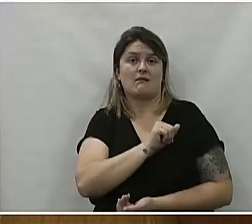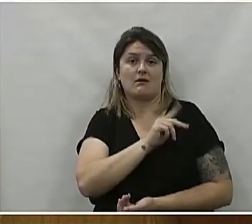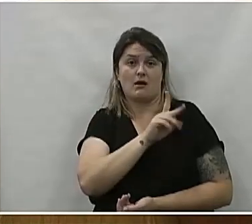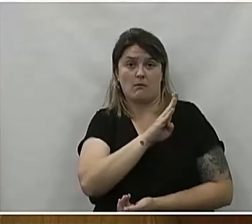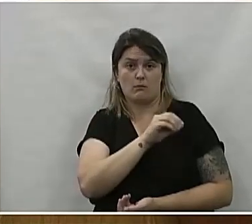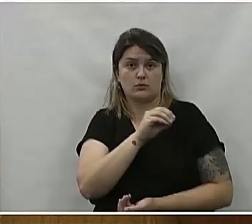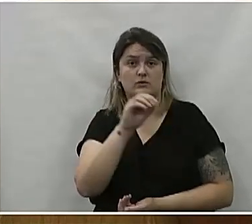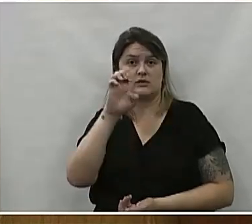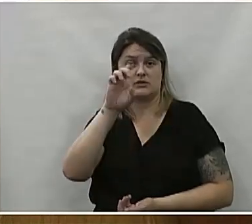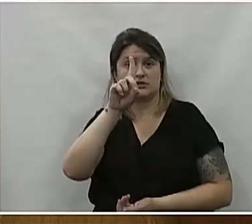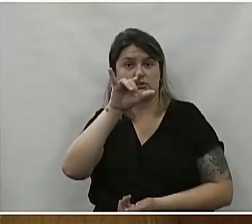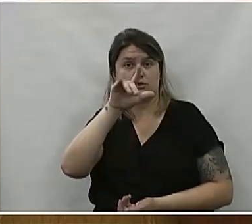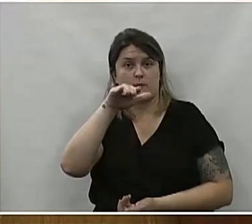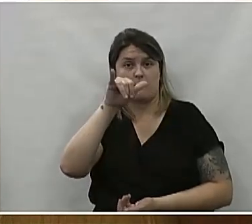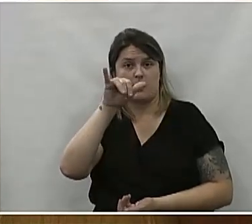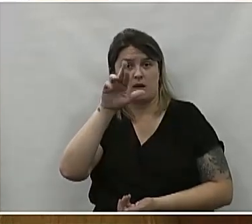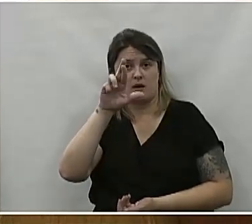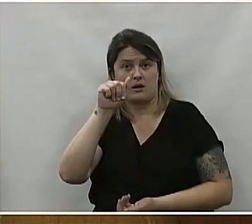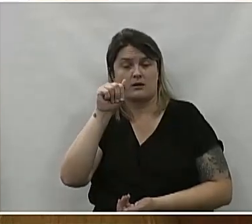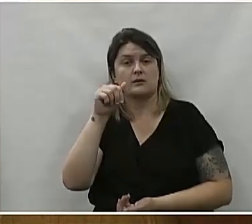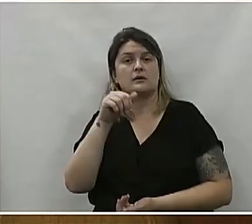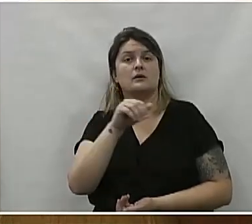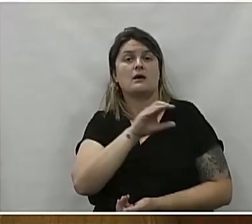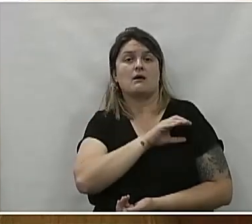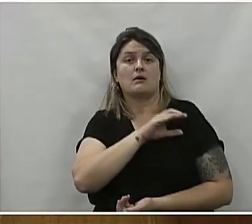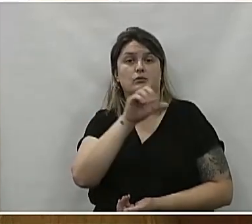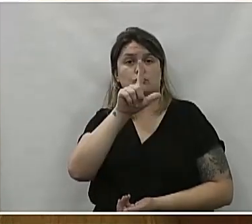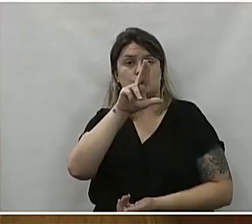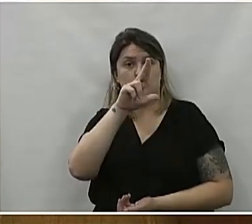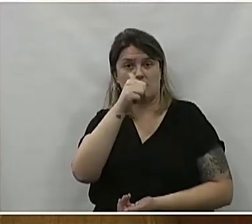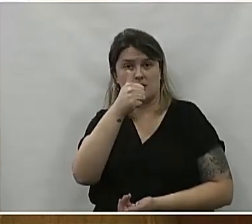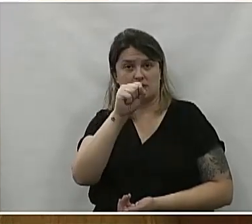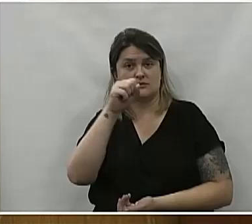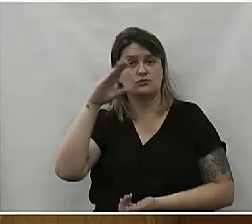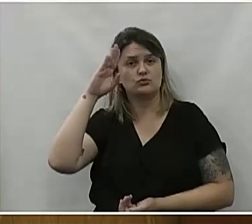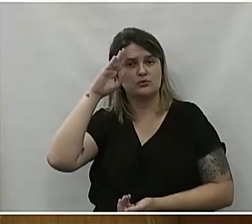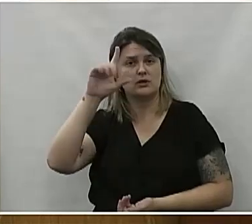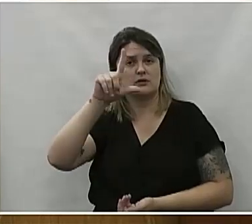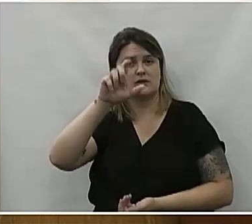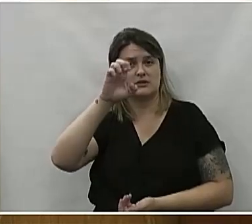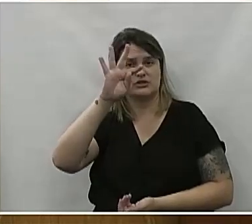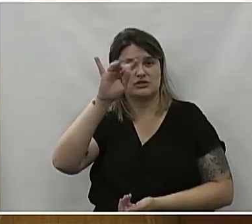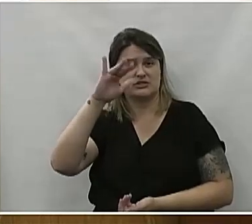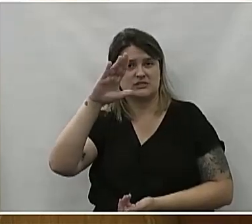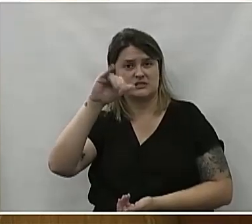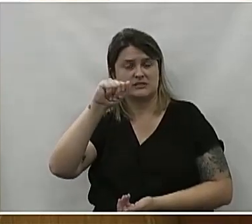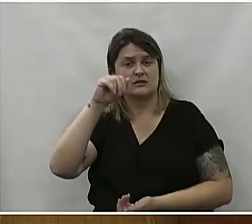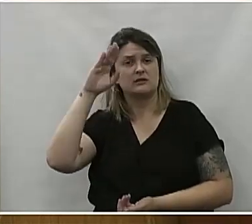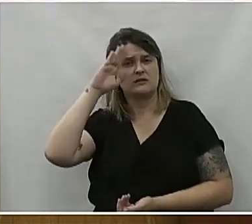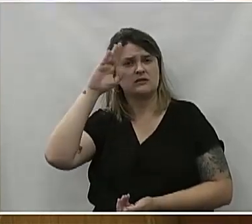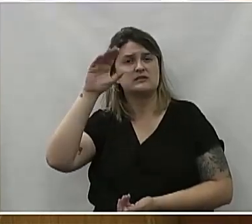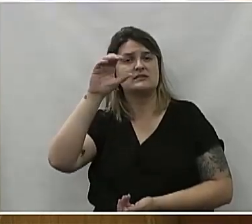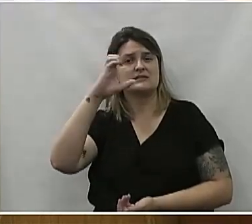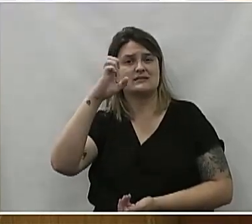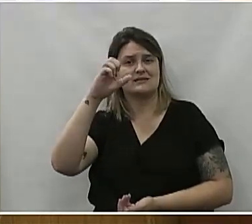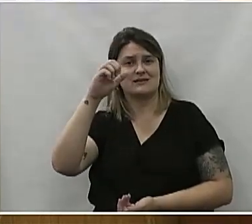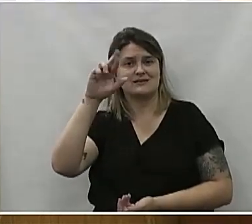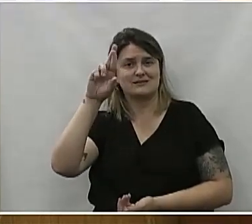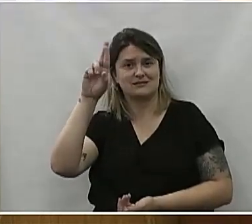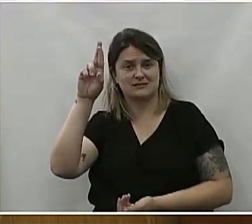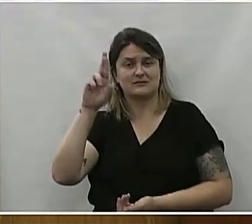Eldiumara Elisângela Massaneiro Cabo Lucas Martins Soldado Letícia Romanovski Soldado César Ricardo